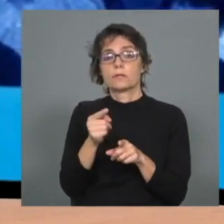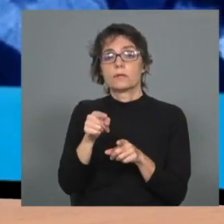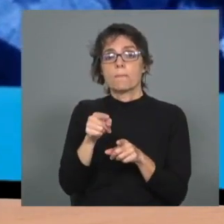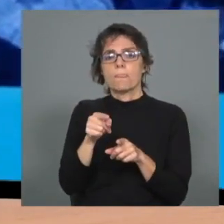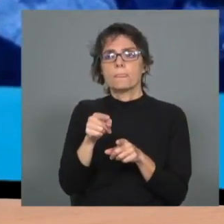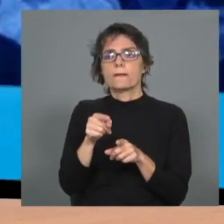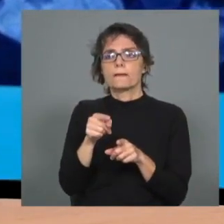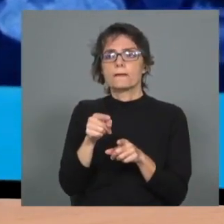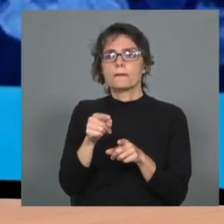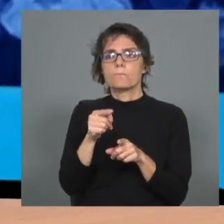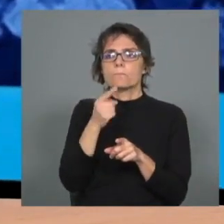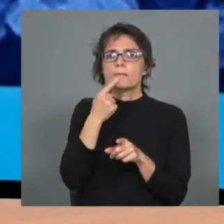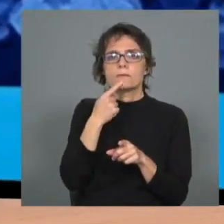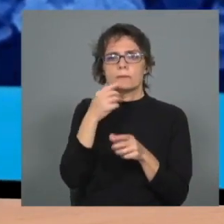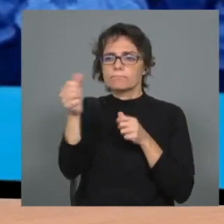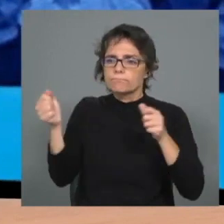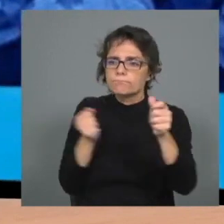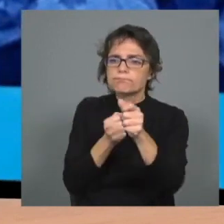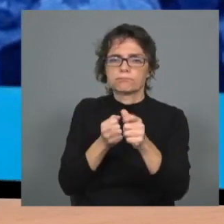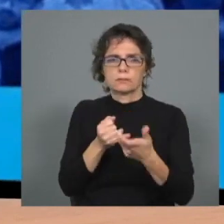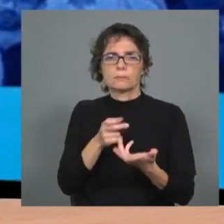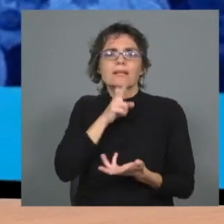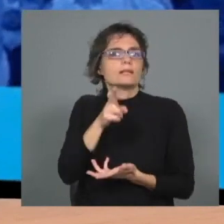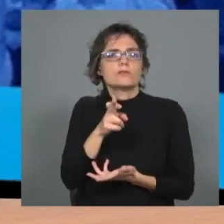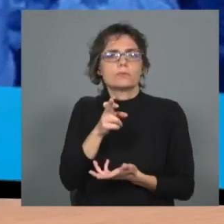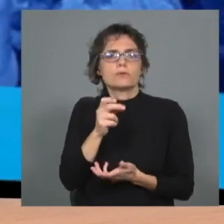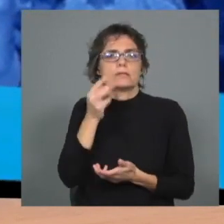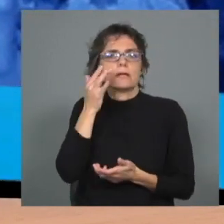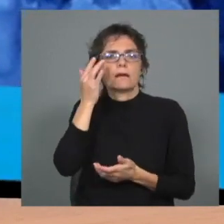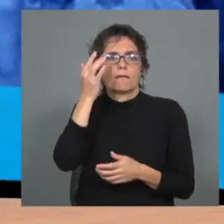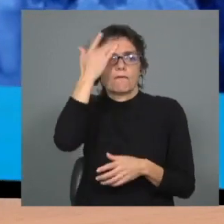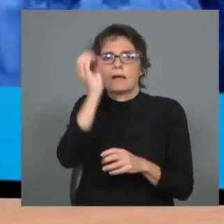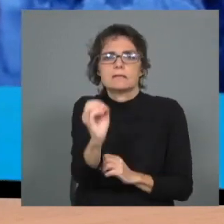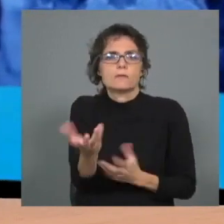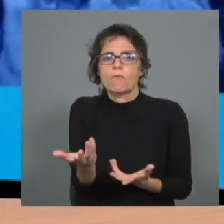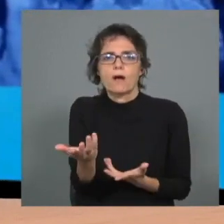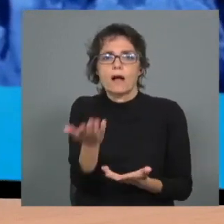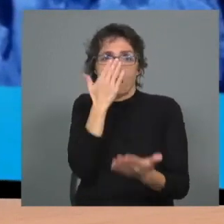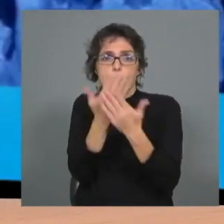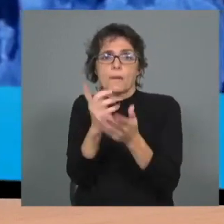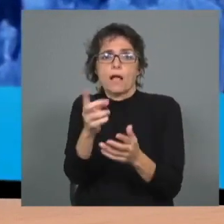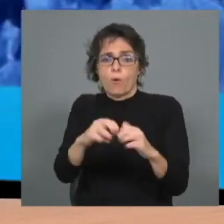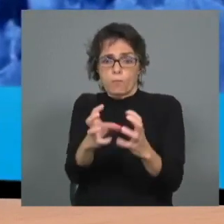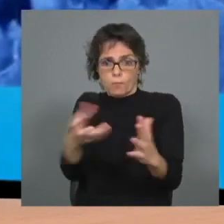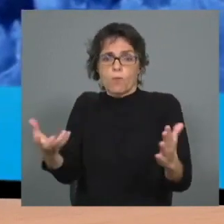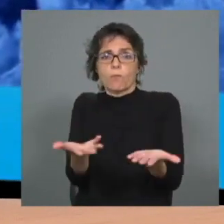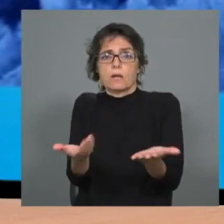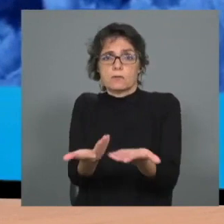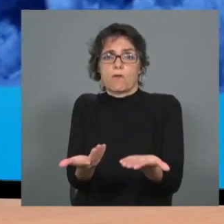que discernimento é a palavra-chave. Não há respostas simples para problemas complexos. Nós estamos diante de um problema complexo. E há